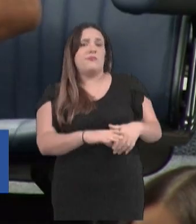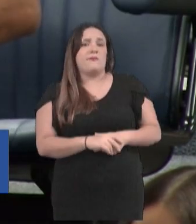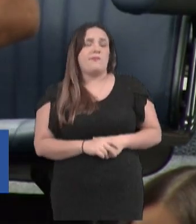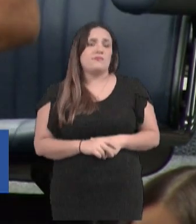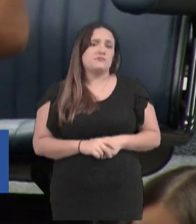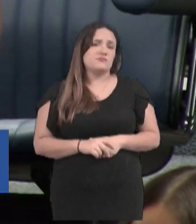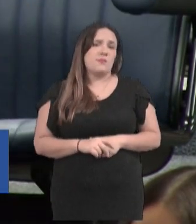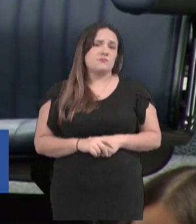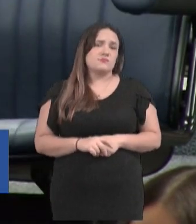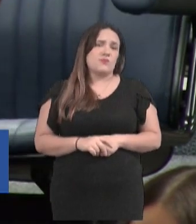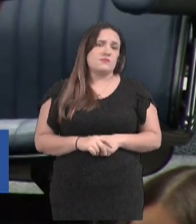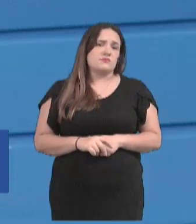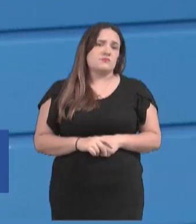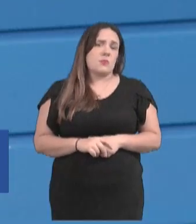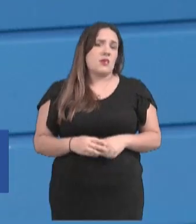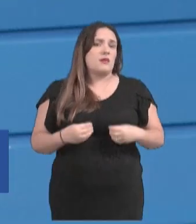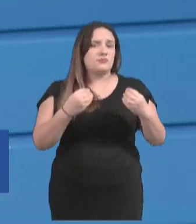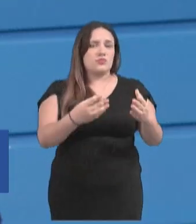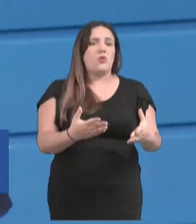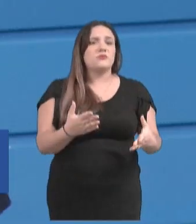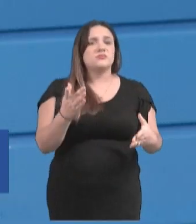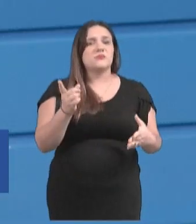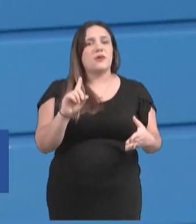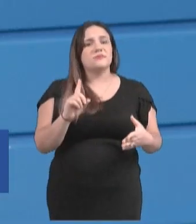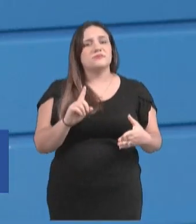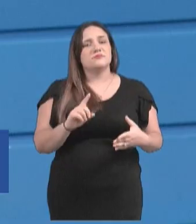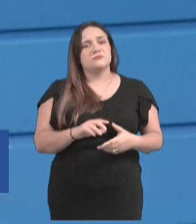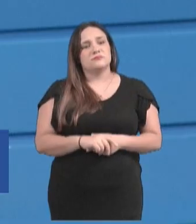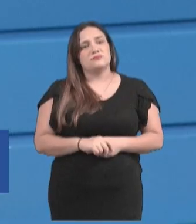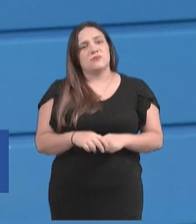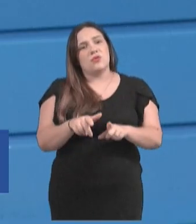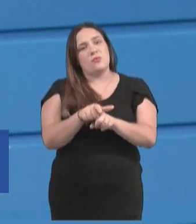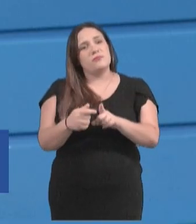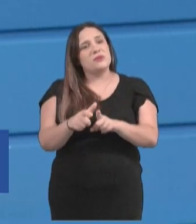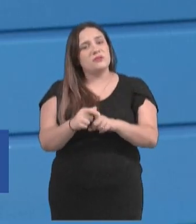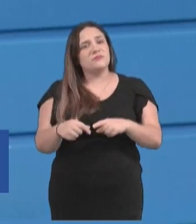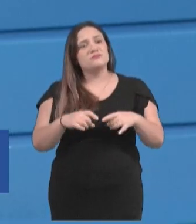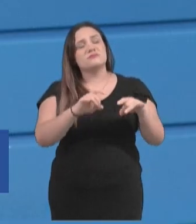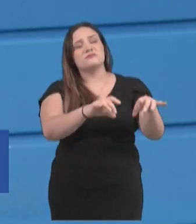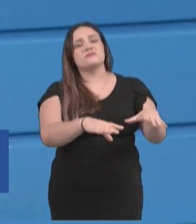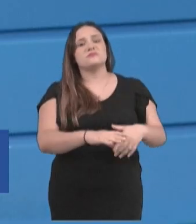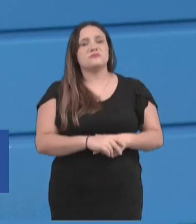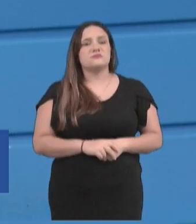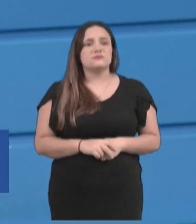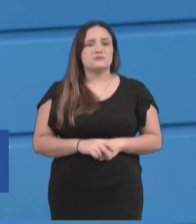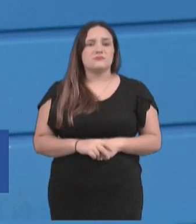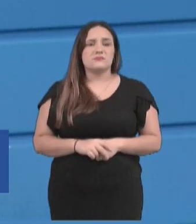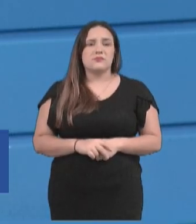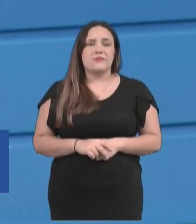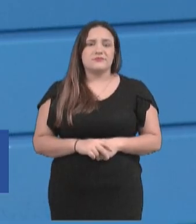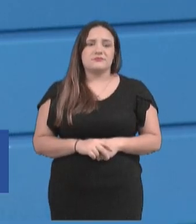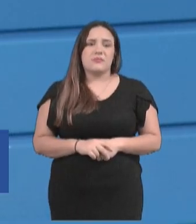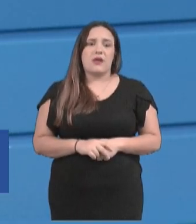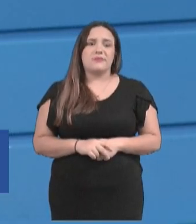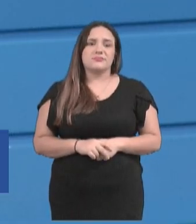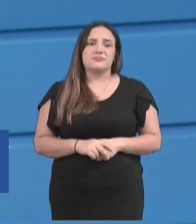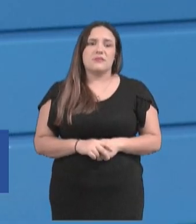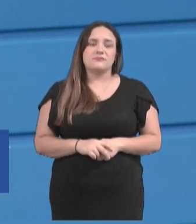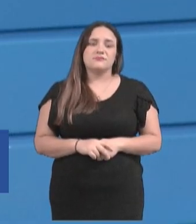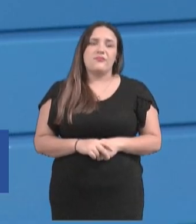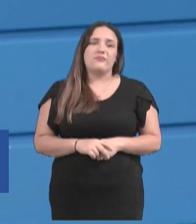no ônibus, e eu não dou mais nada. E o milho ficou lá jogado, porque nem hoje,